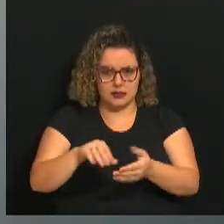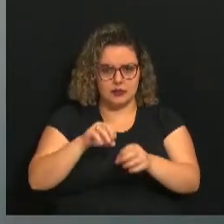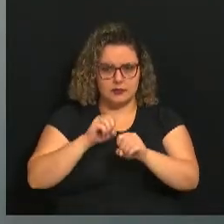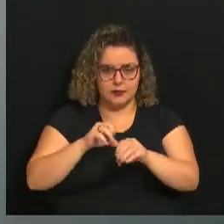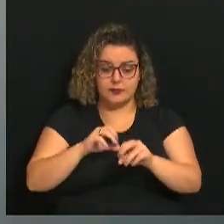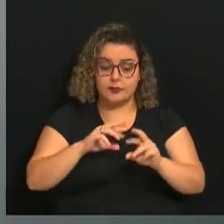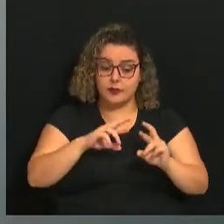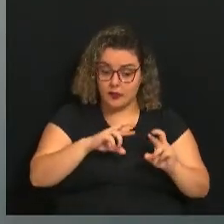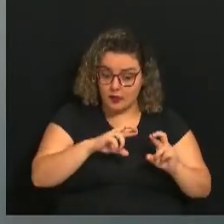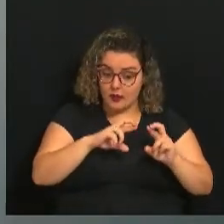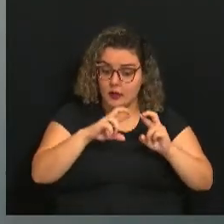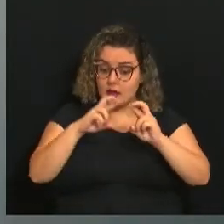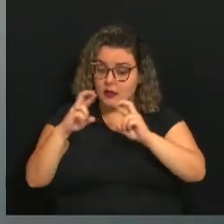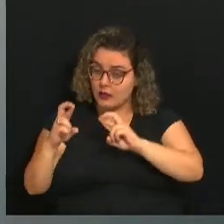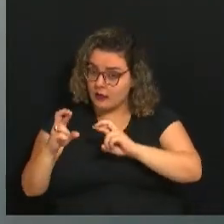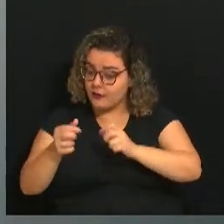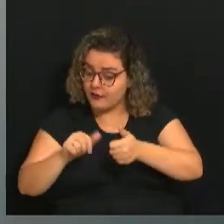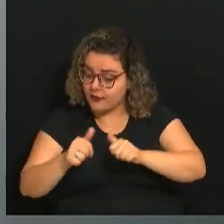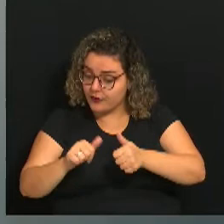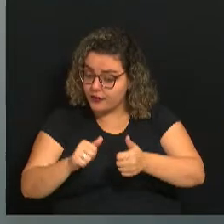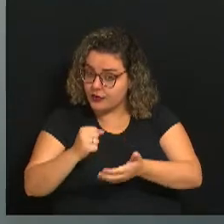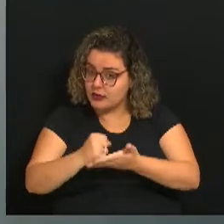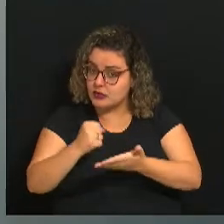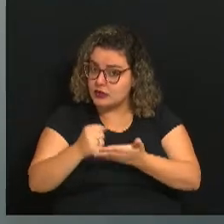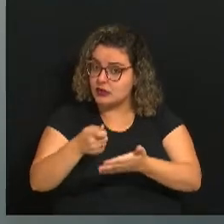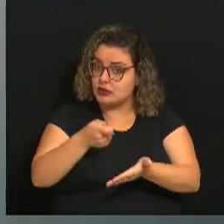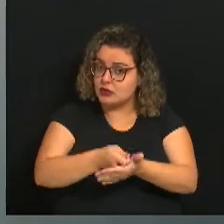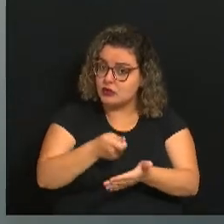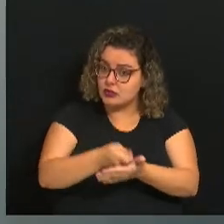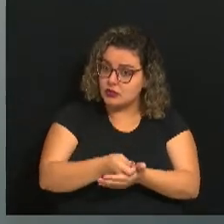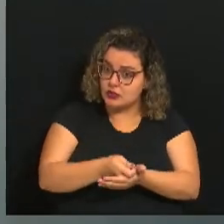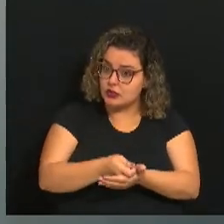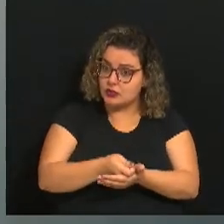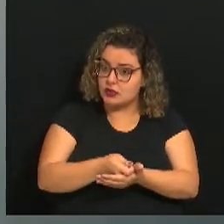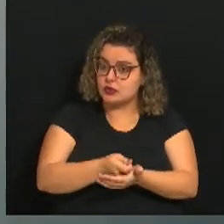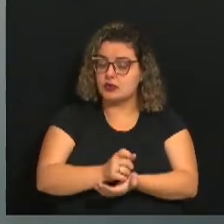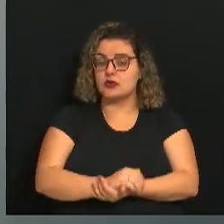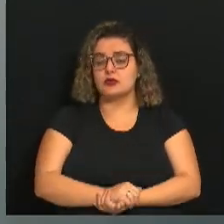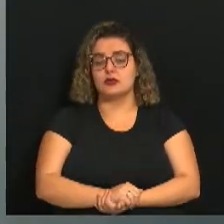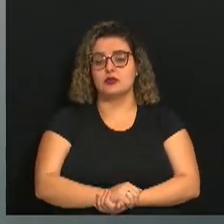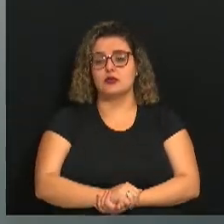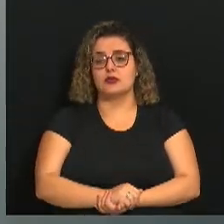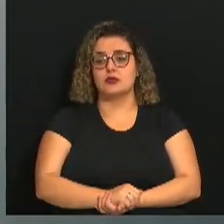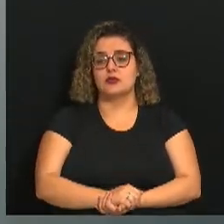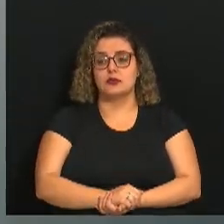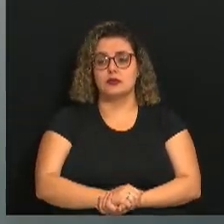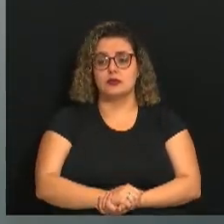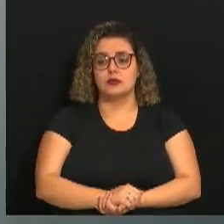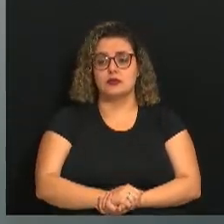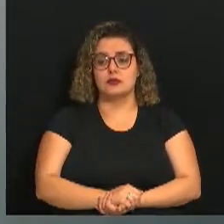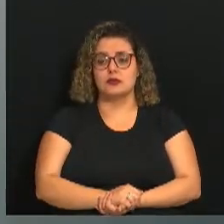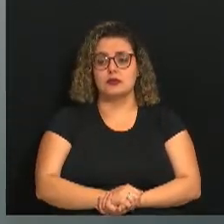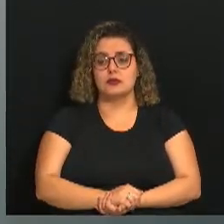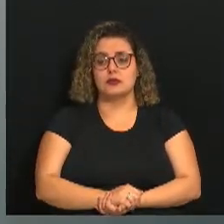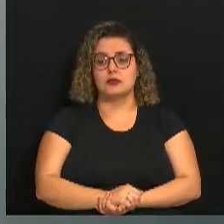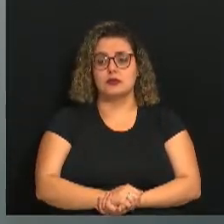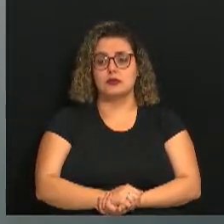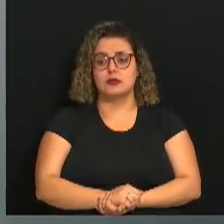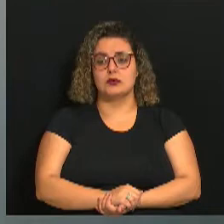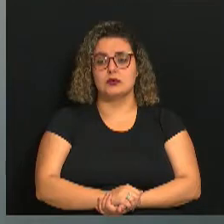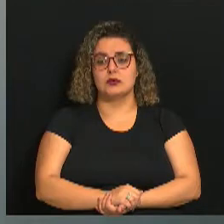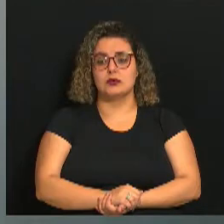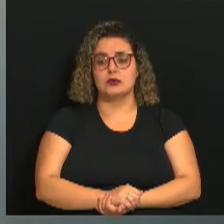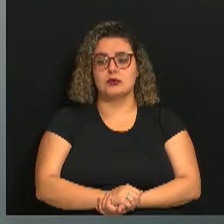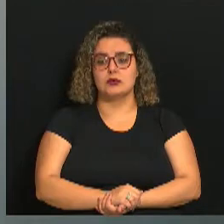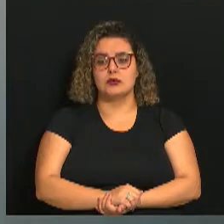acompanha, verifica se o contrato está sendo cumprido no que tange ao número de postos de trabalhadores